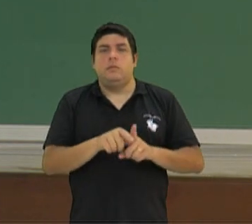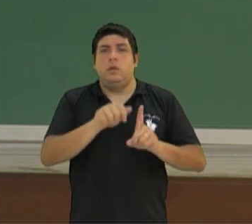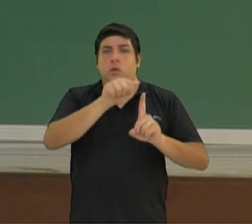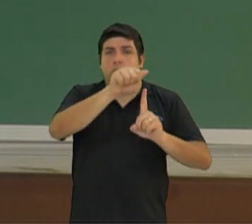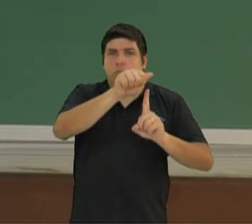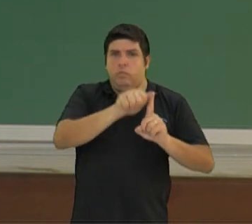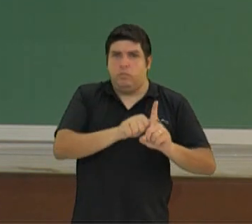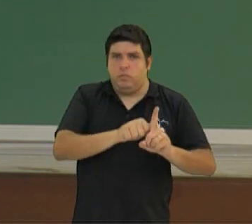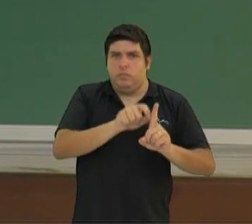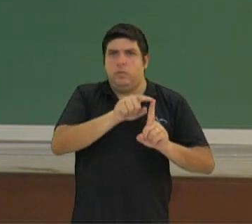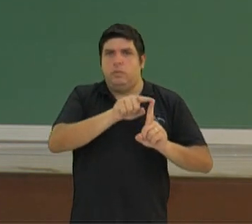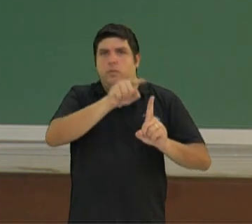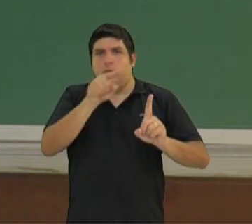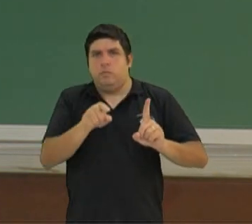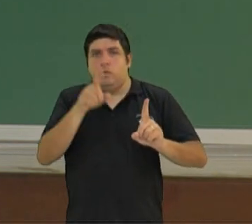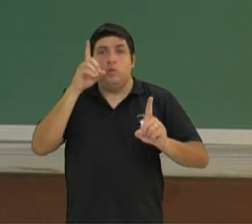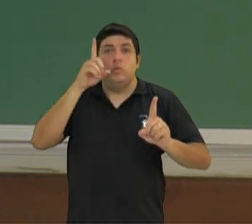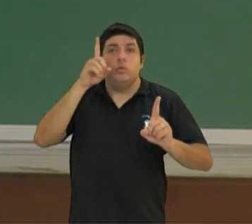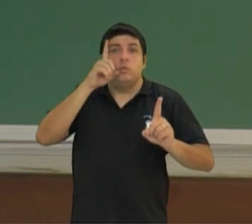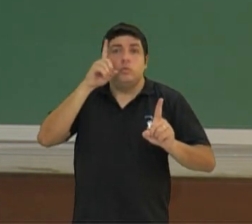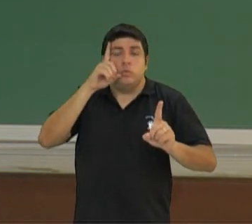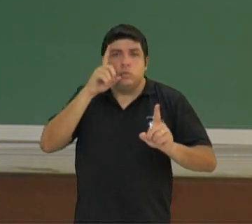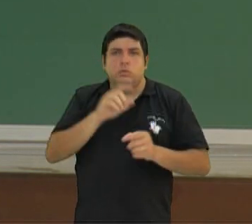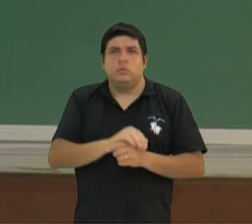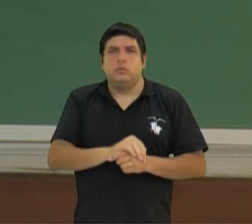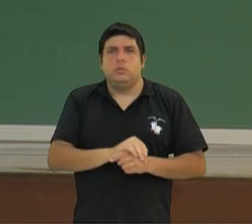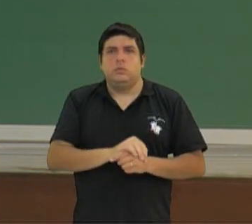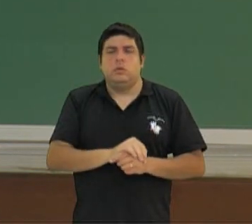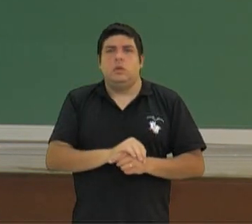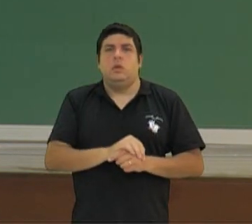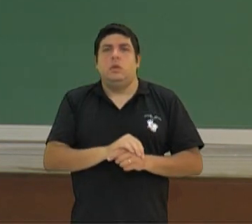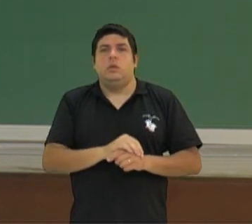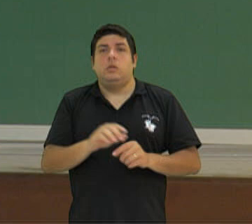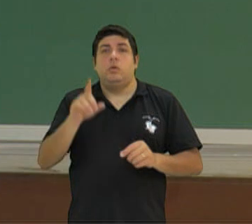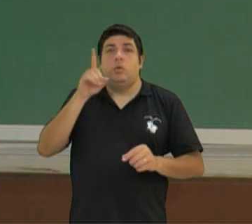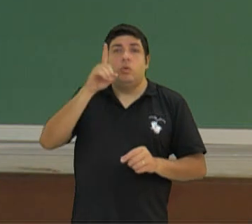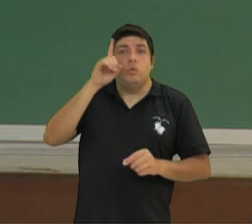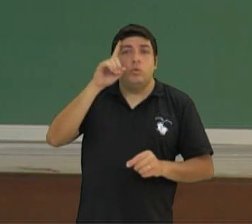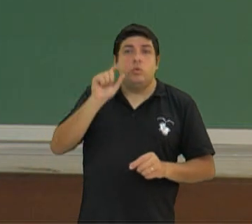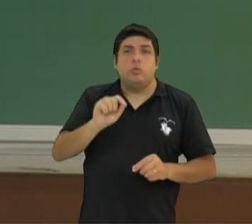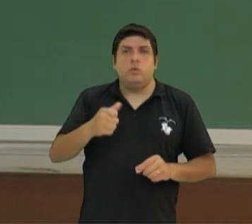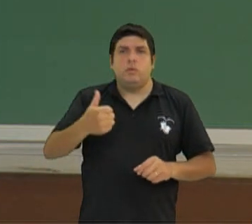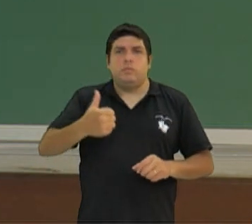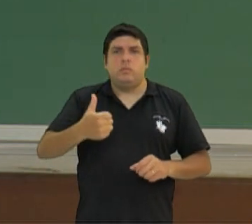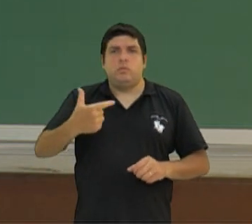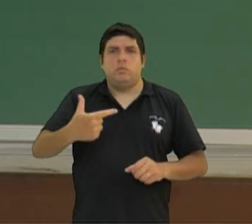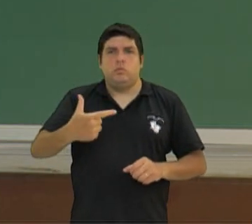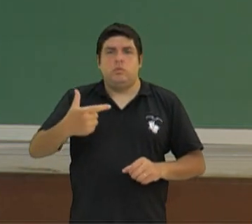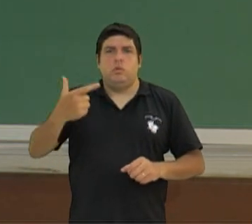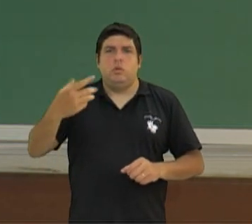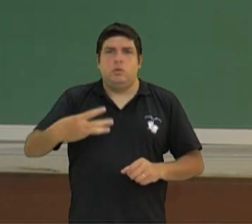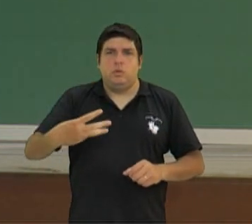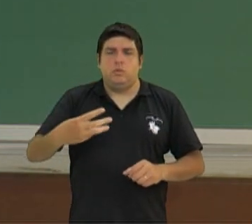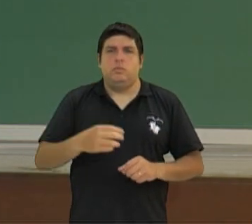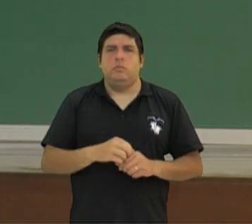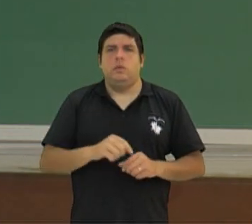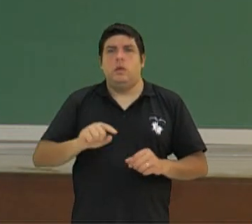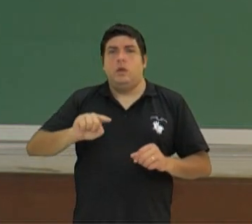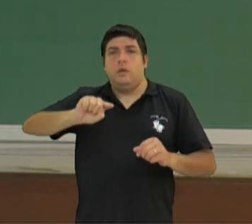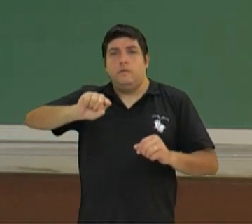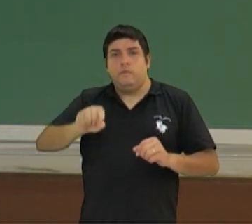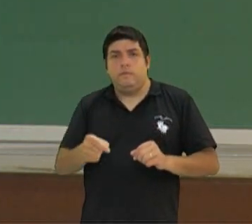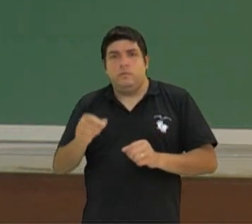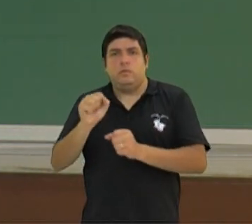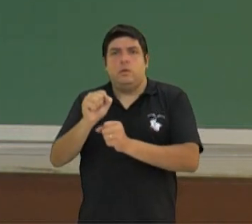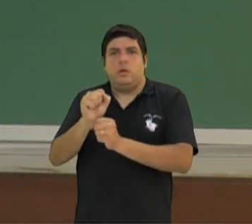ano e o dia. Lembrando, o dia ele vem em números ordinais, por isso que vem essas letrinhas juntas aqui. Vírgula e o ano, se for o